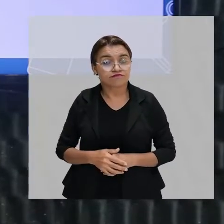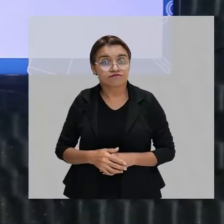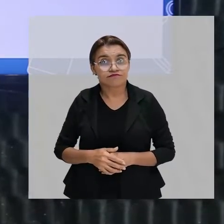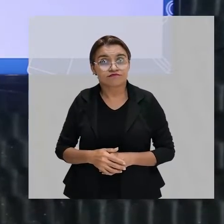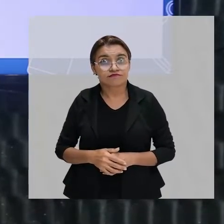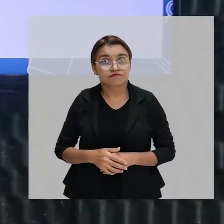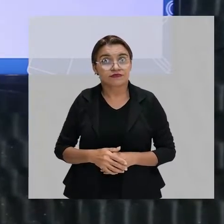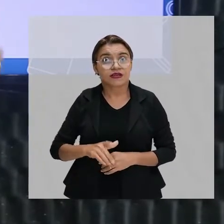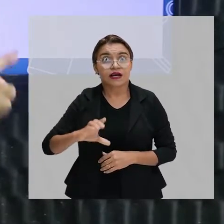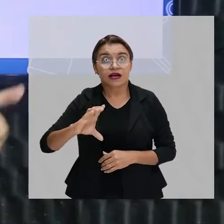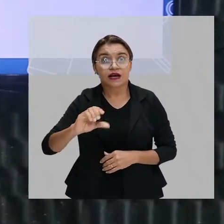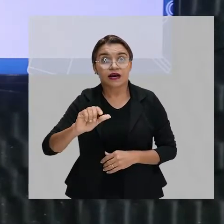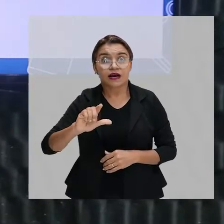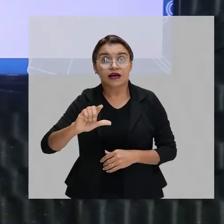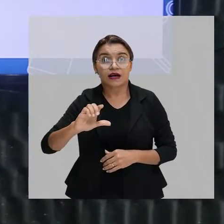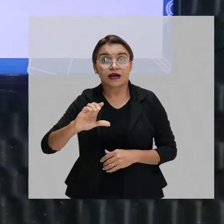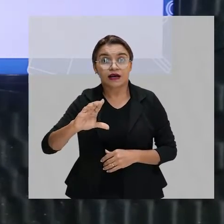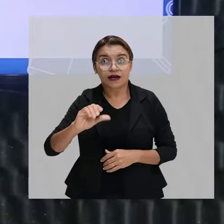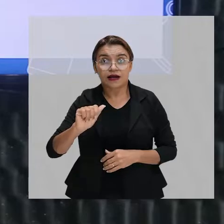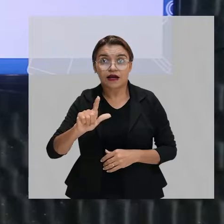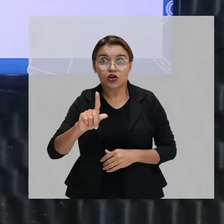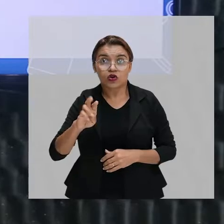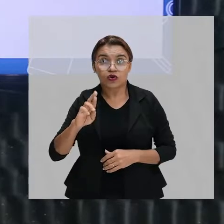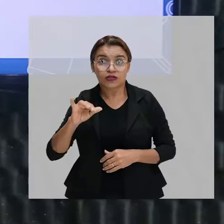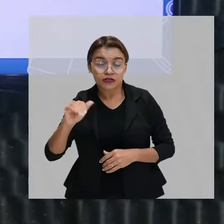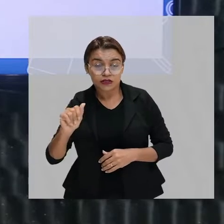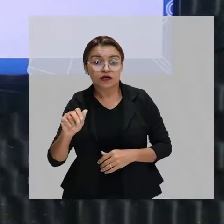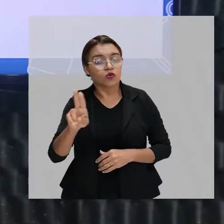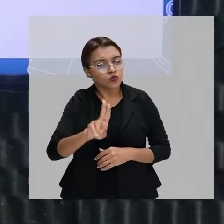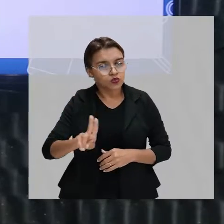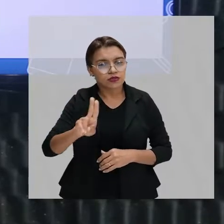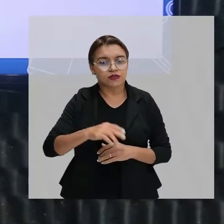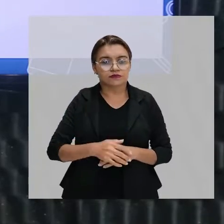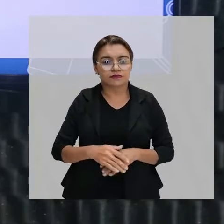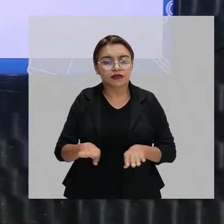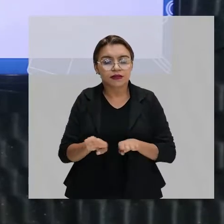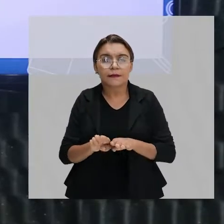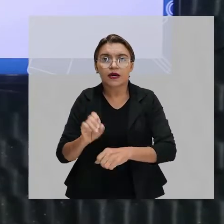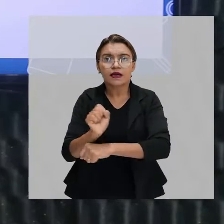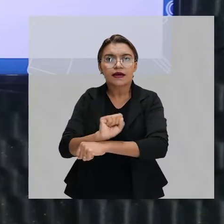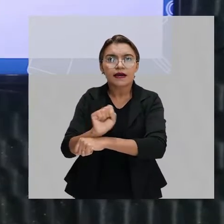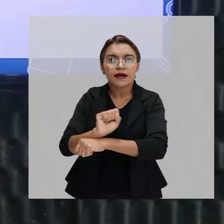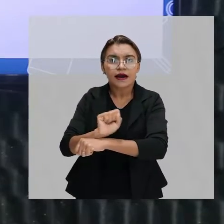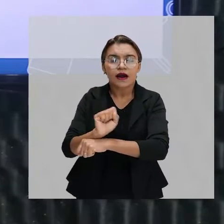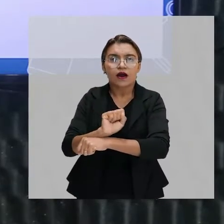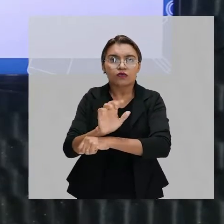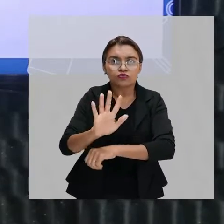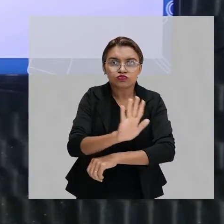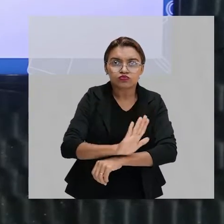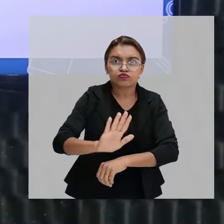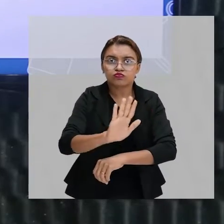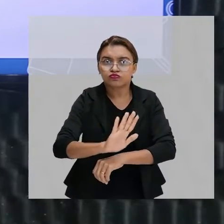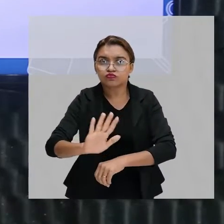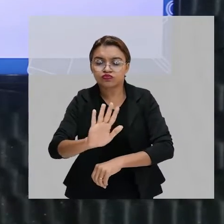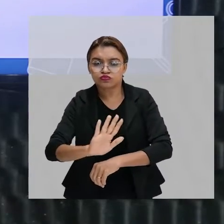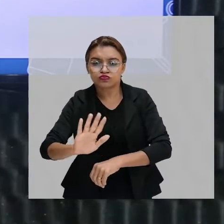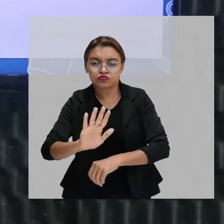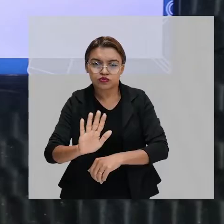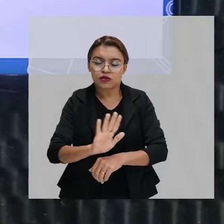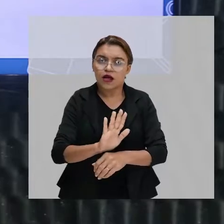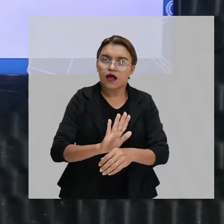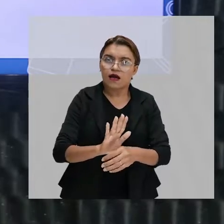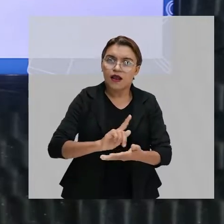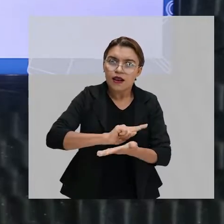então lavar um carro é uma atividade física não está tendo movimento